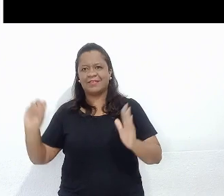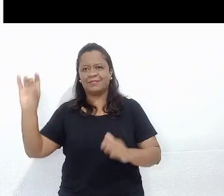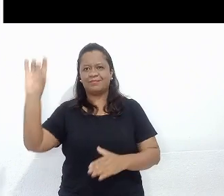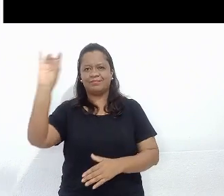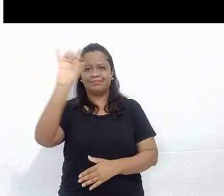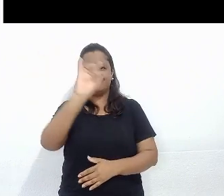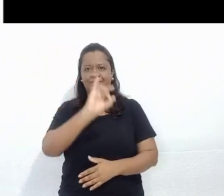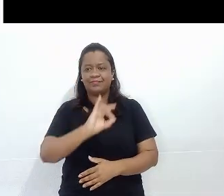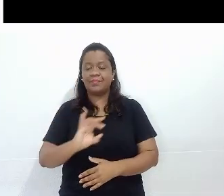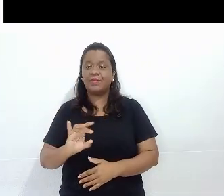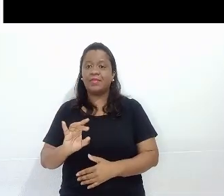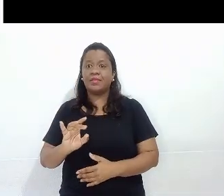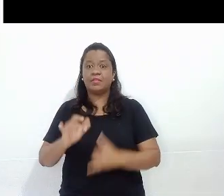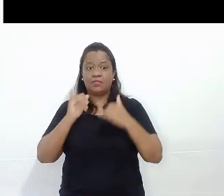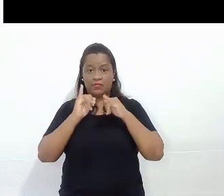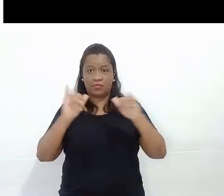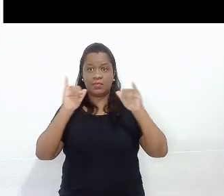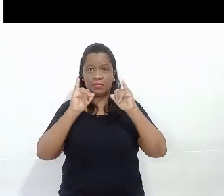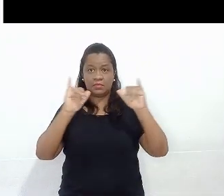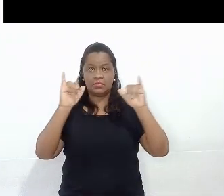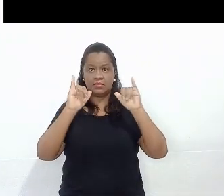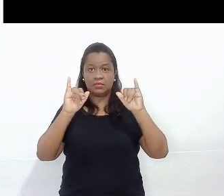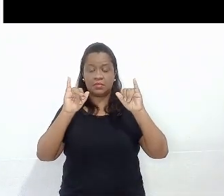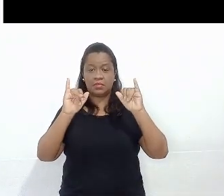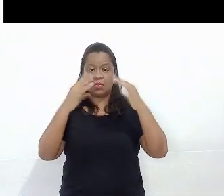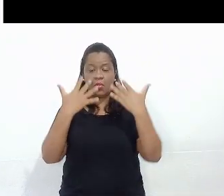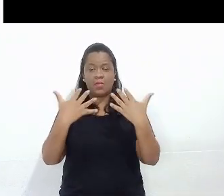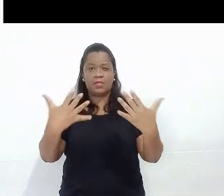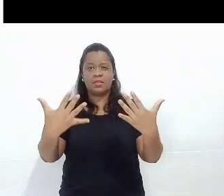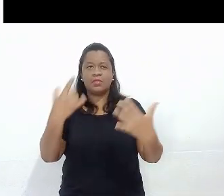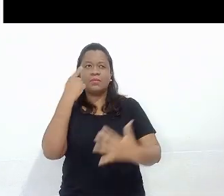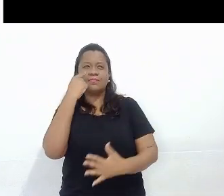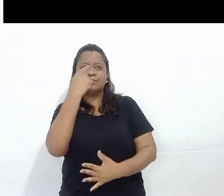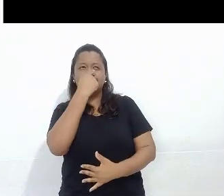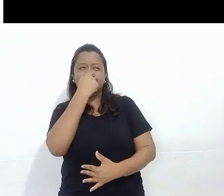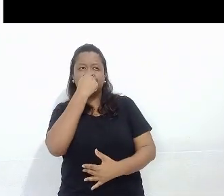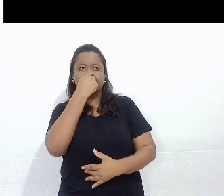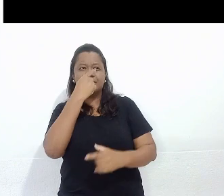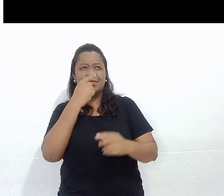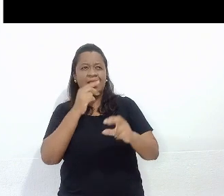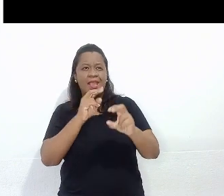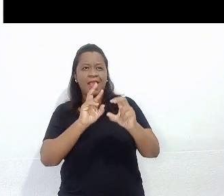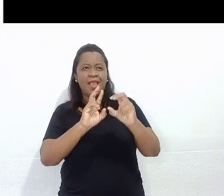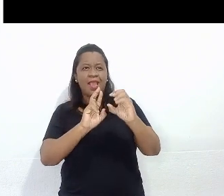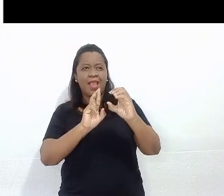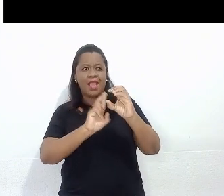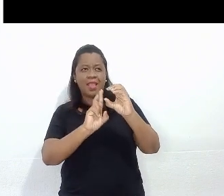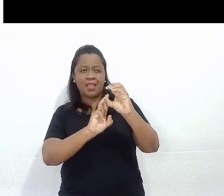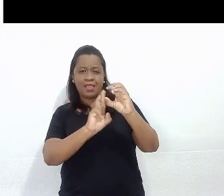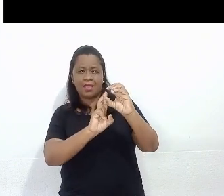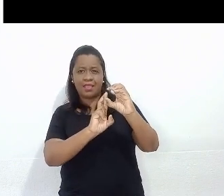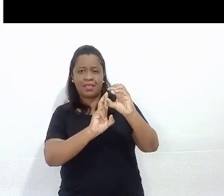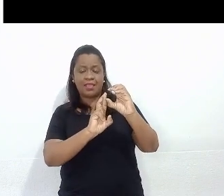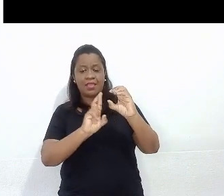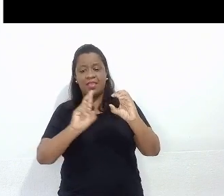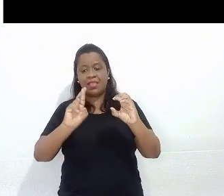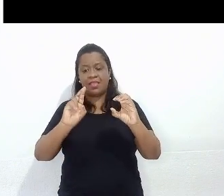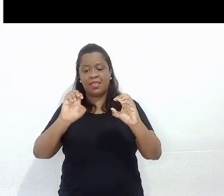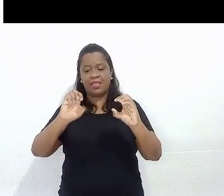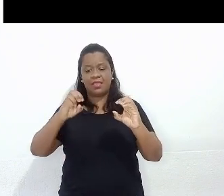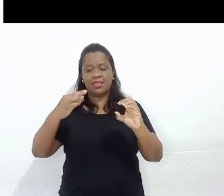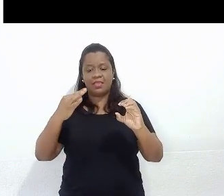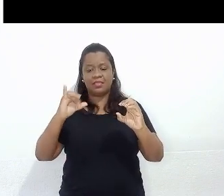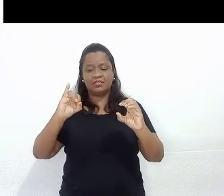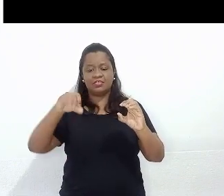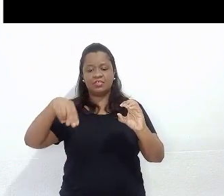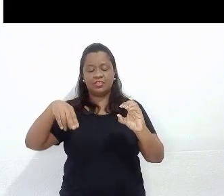que sensibilizam a retina do espectador, fazendo com que o cérebro dele as transforme em emoções. Tá?